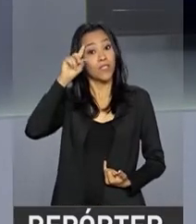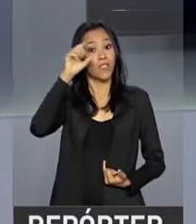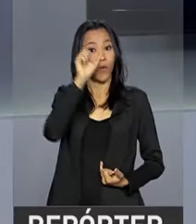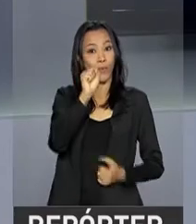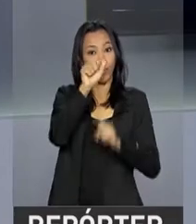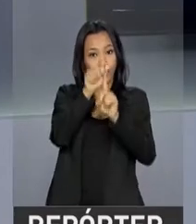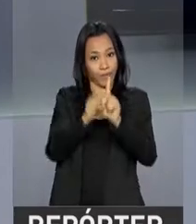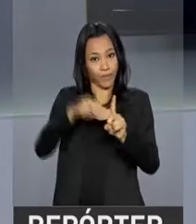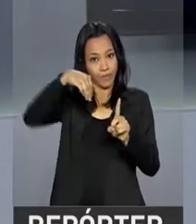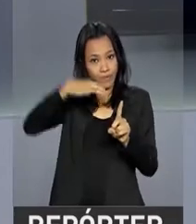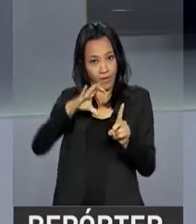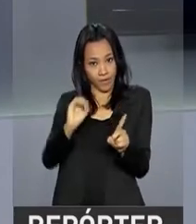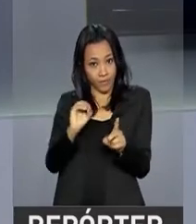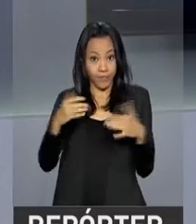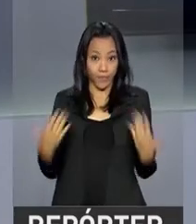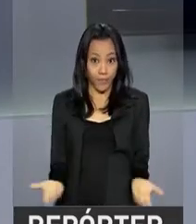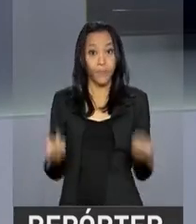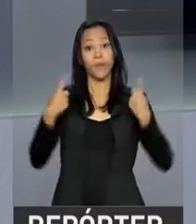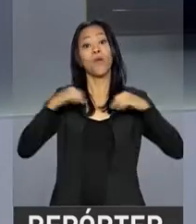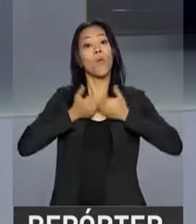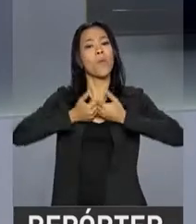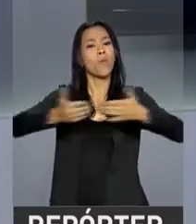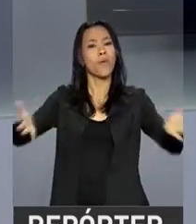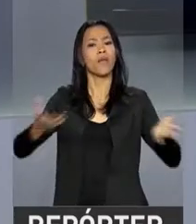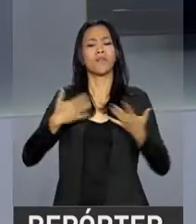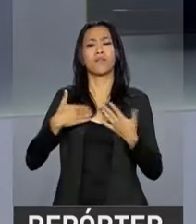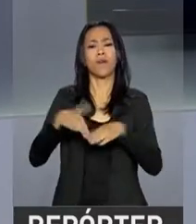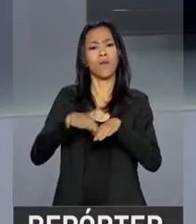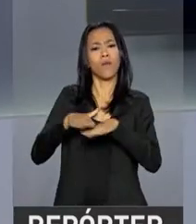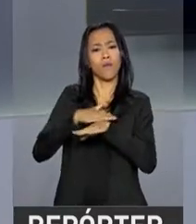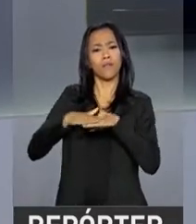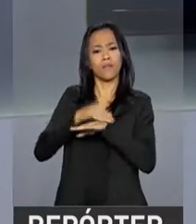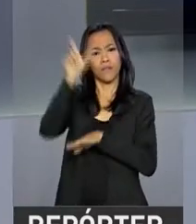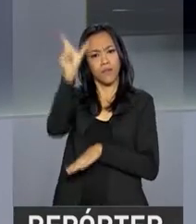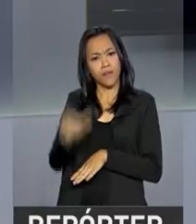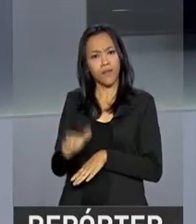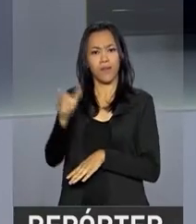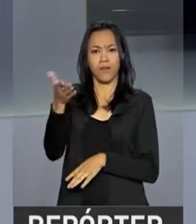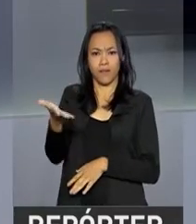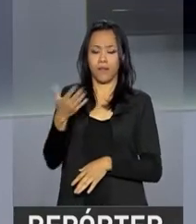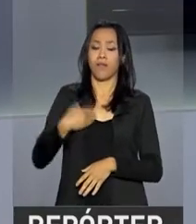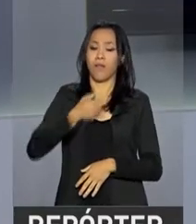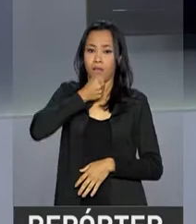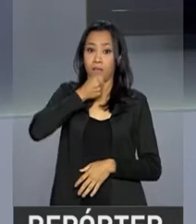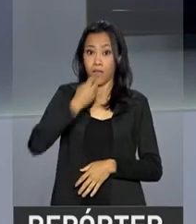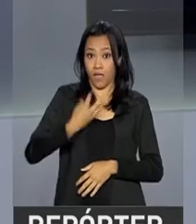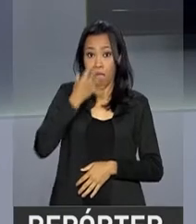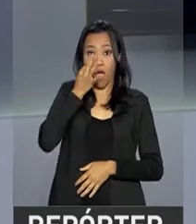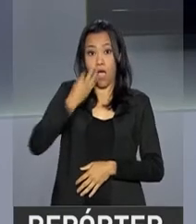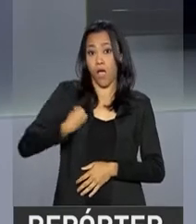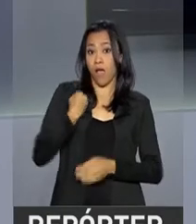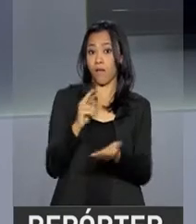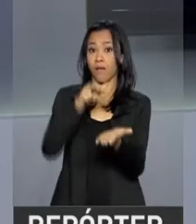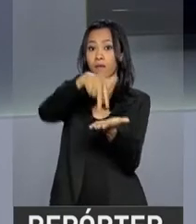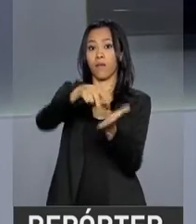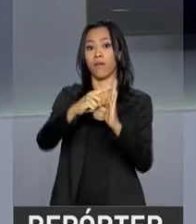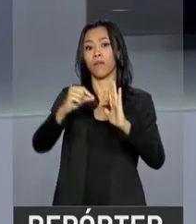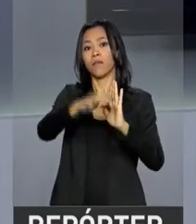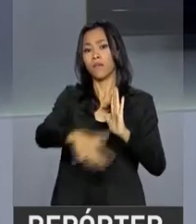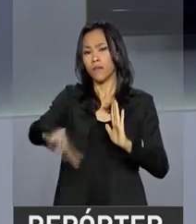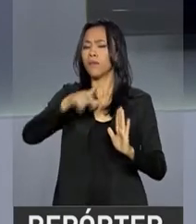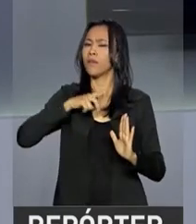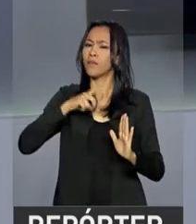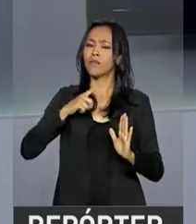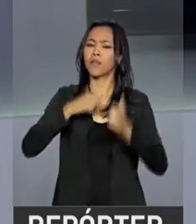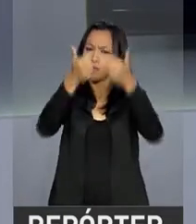de março ea gente começa esta edição falando ao vivo com repórter ney pereira que está no palácio do planalto e tem informações sobre a agenda de hoje